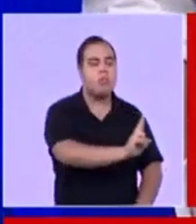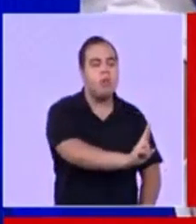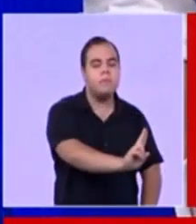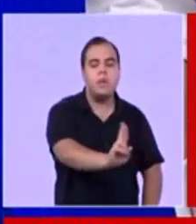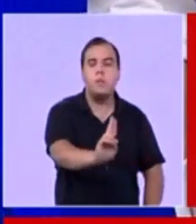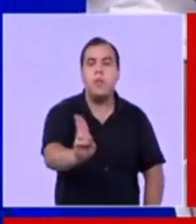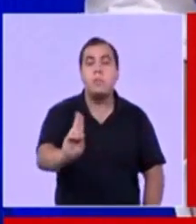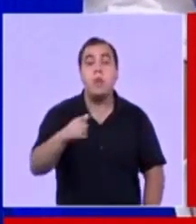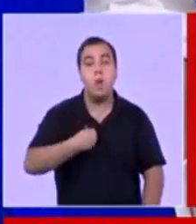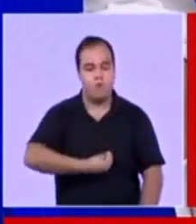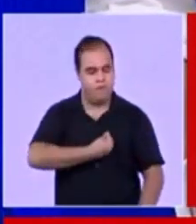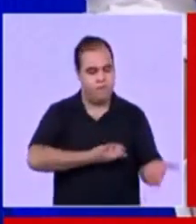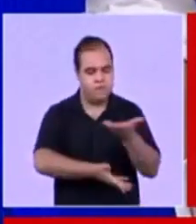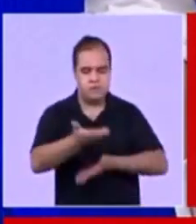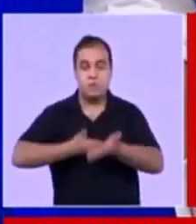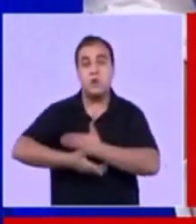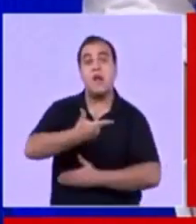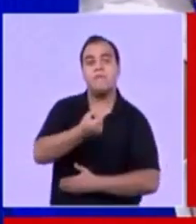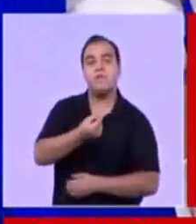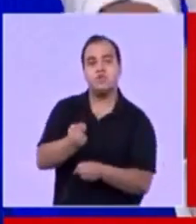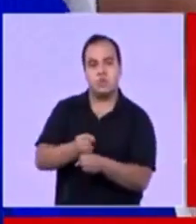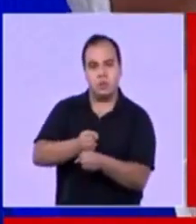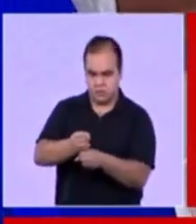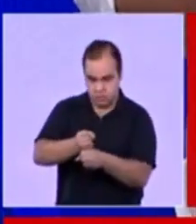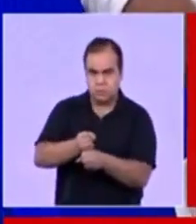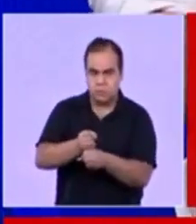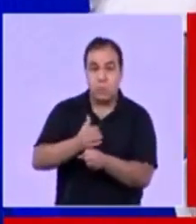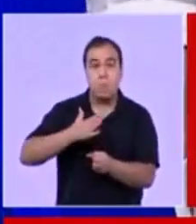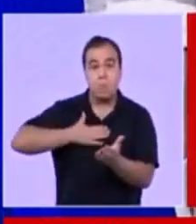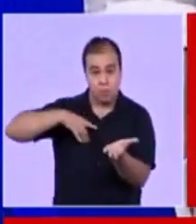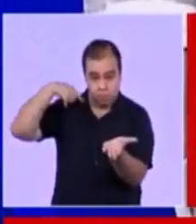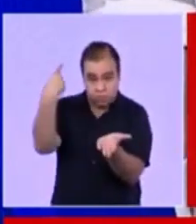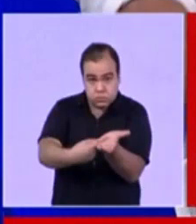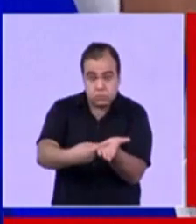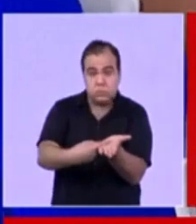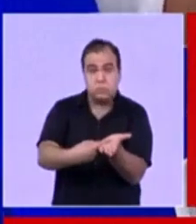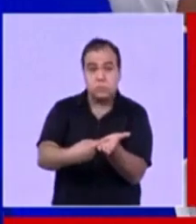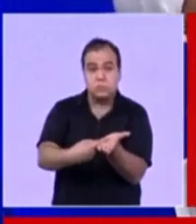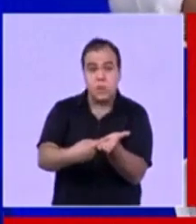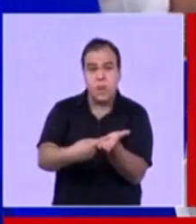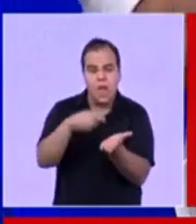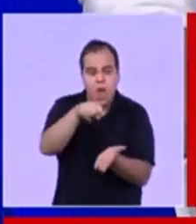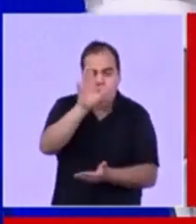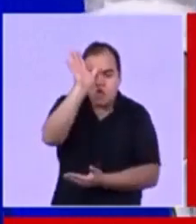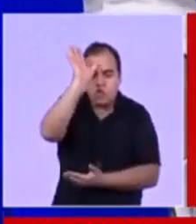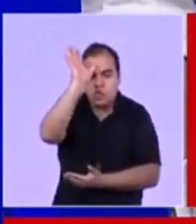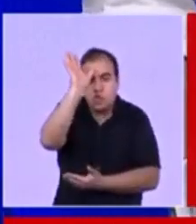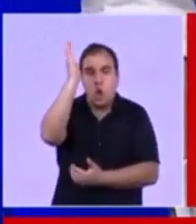eu convivo com elas a vinte anos por isso o meu compromisso é de encontrar uma solução